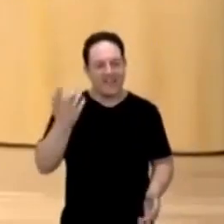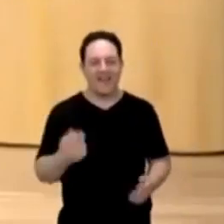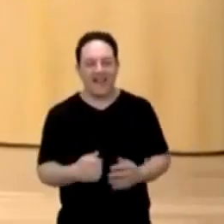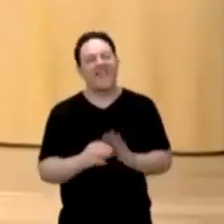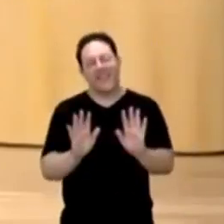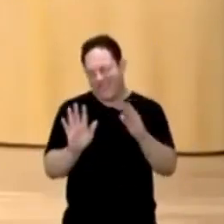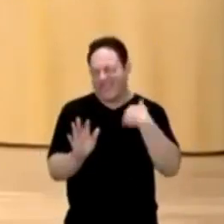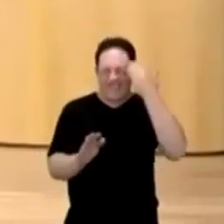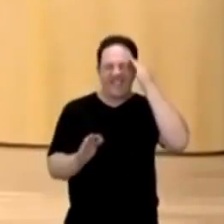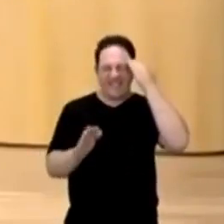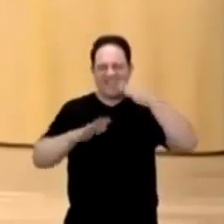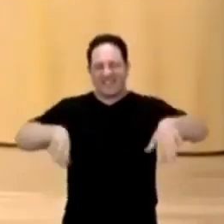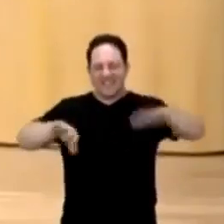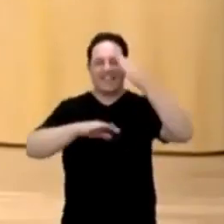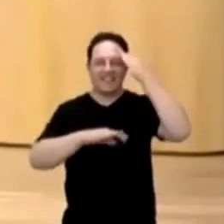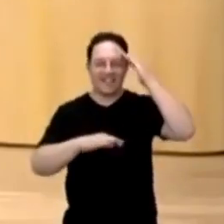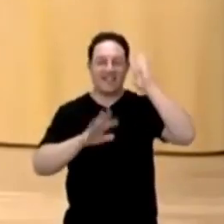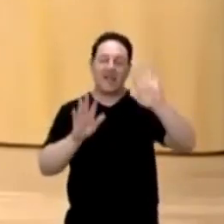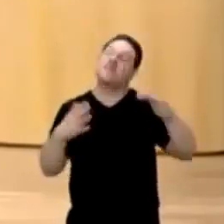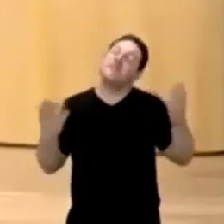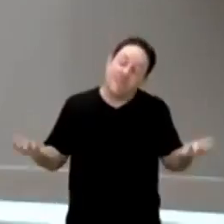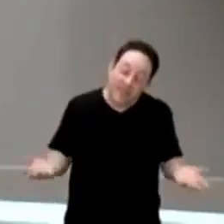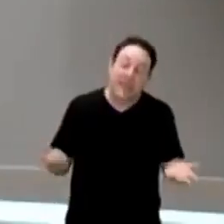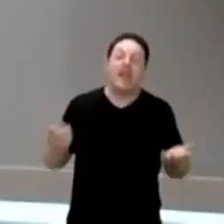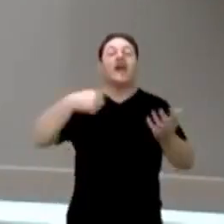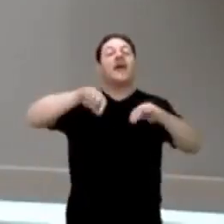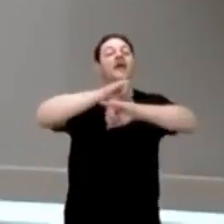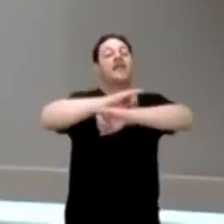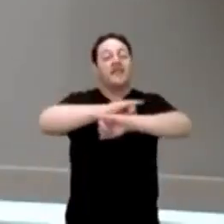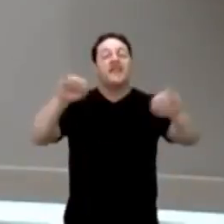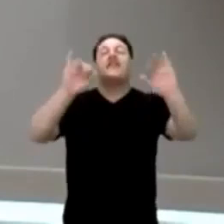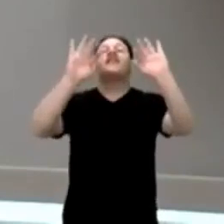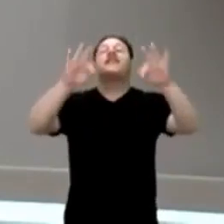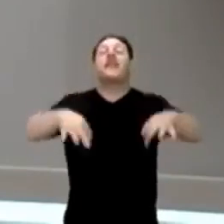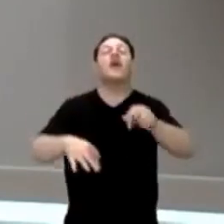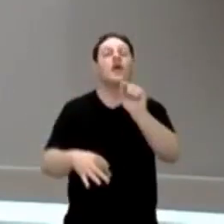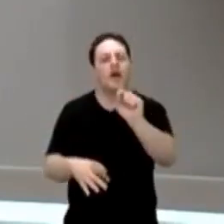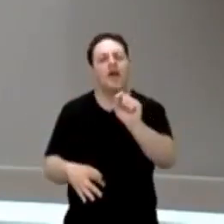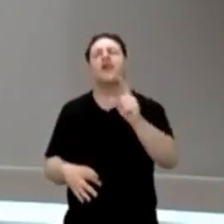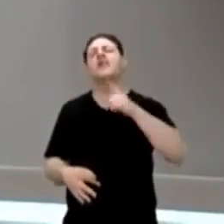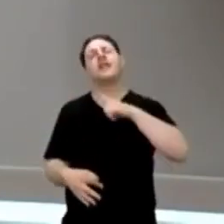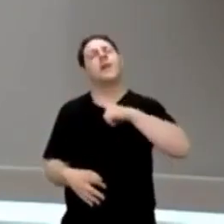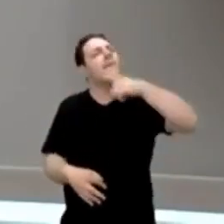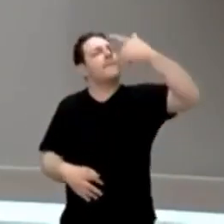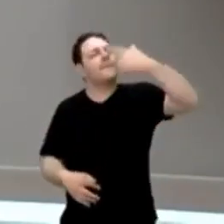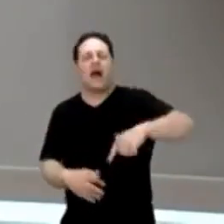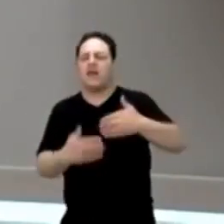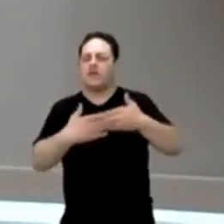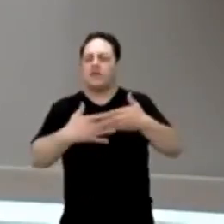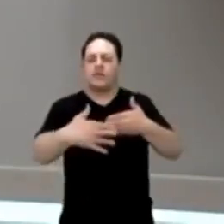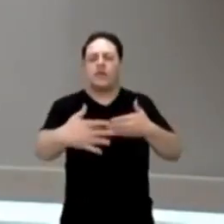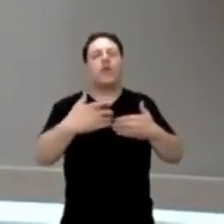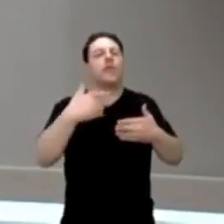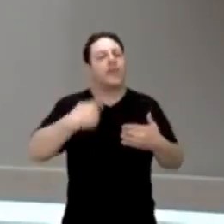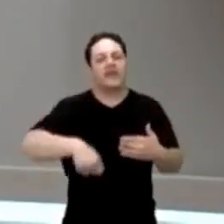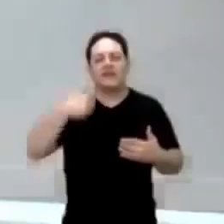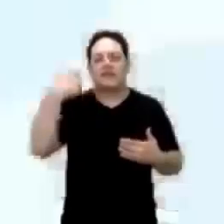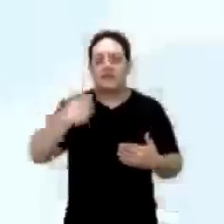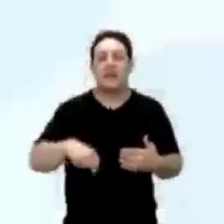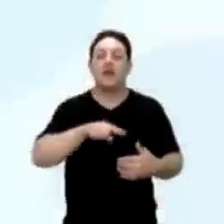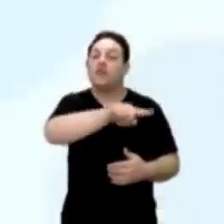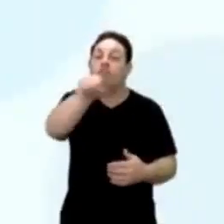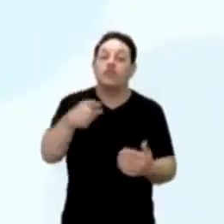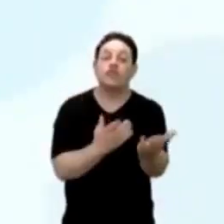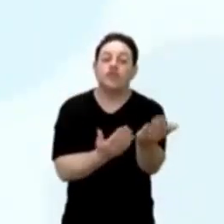deu pra entender. E, enfim, gente, a nossa mensagem final é que ainda há muito para acontecer. A gente precisa desses